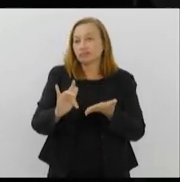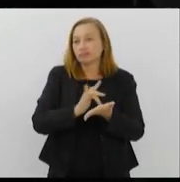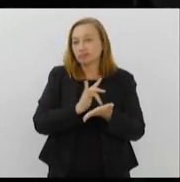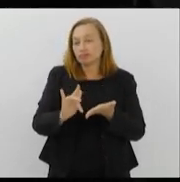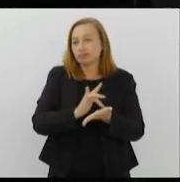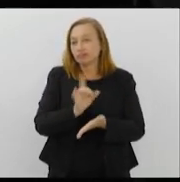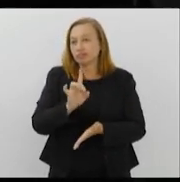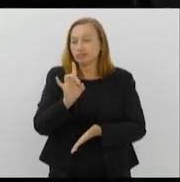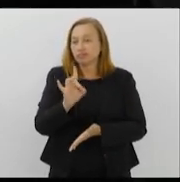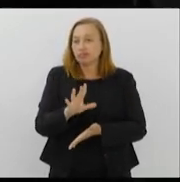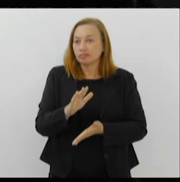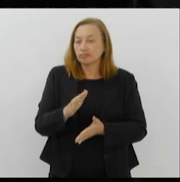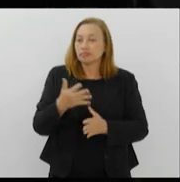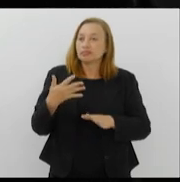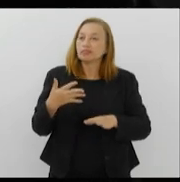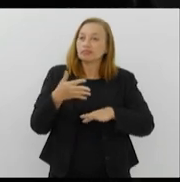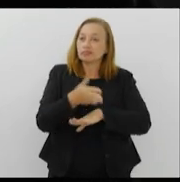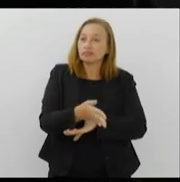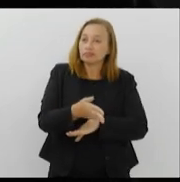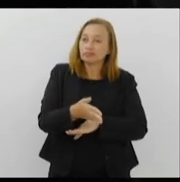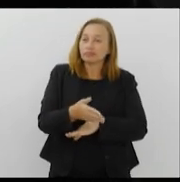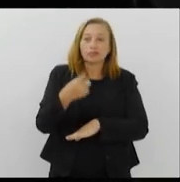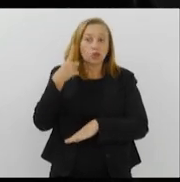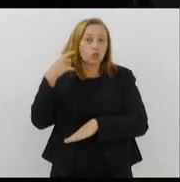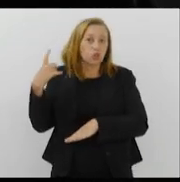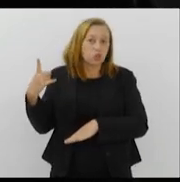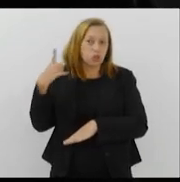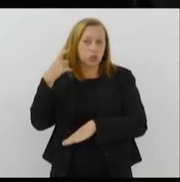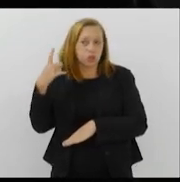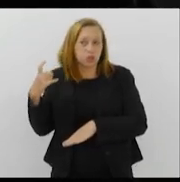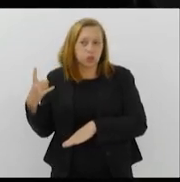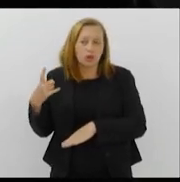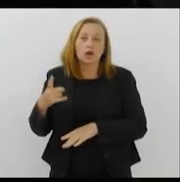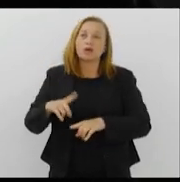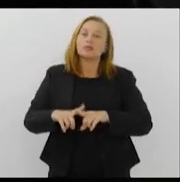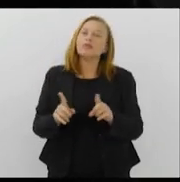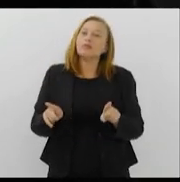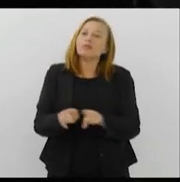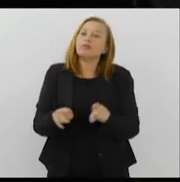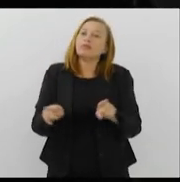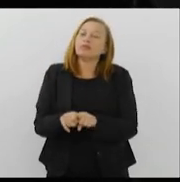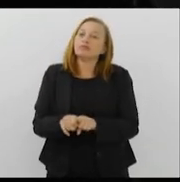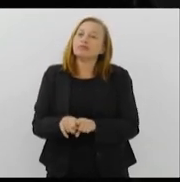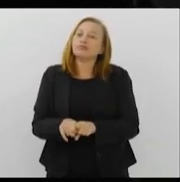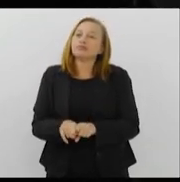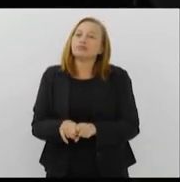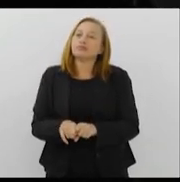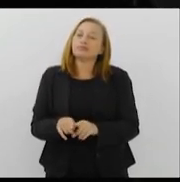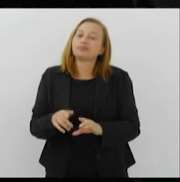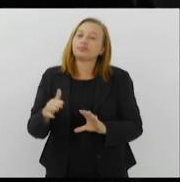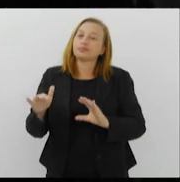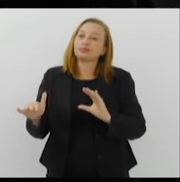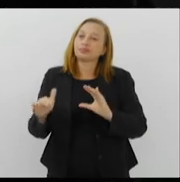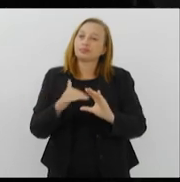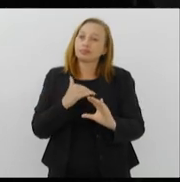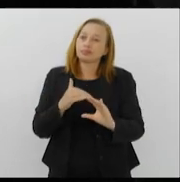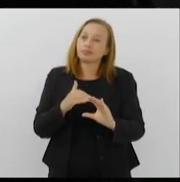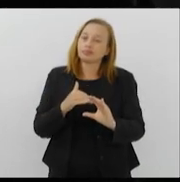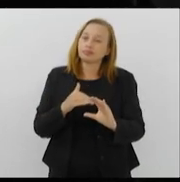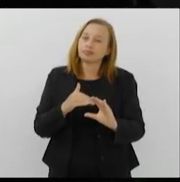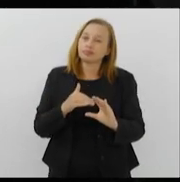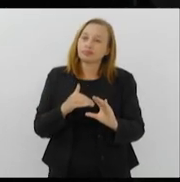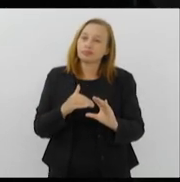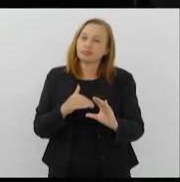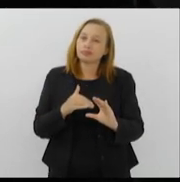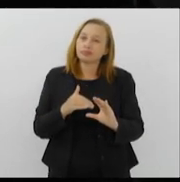apenas virá com um alarme sonoro, mas também com uma mensagem de texto se sobrepondo